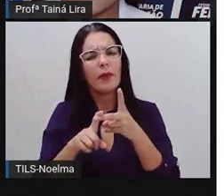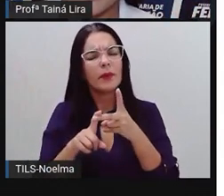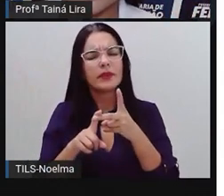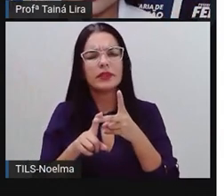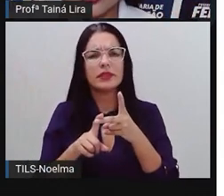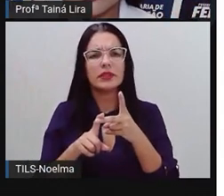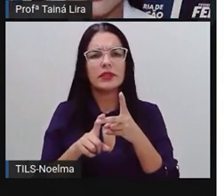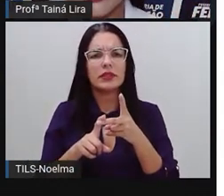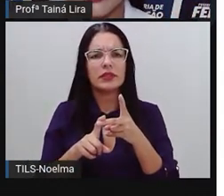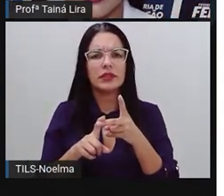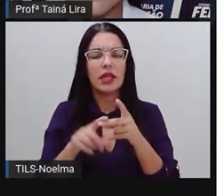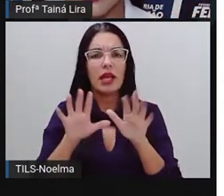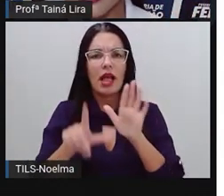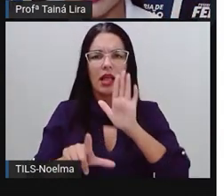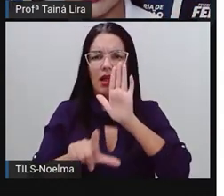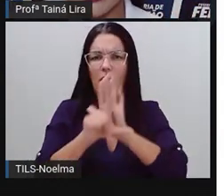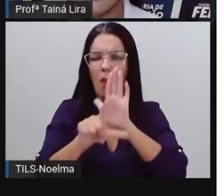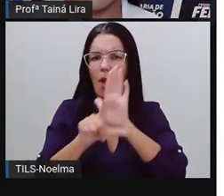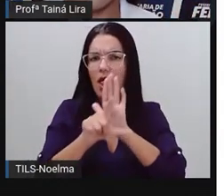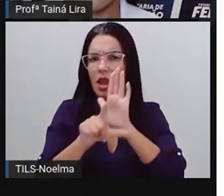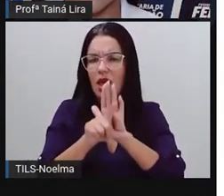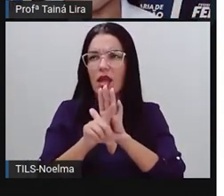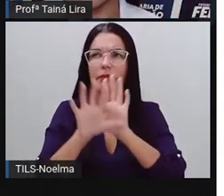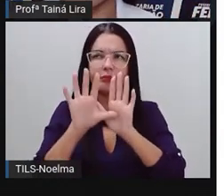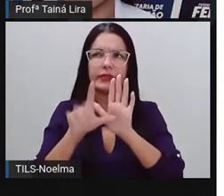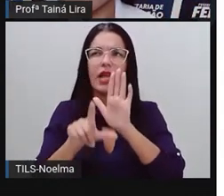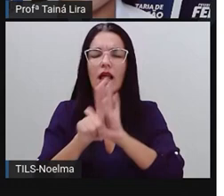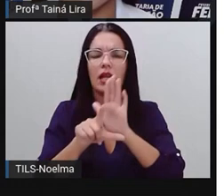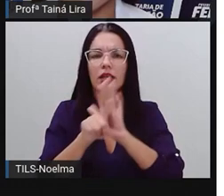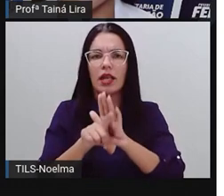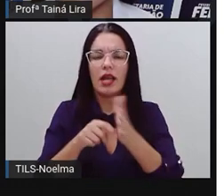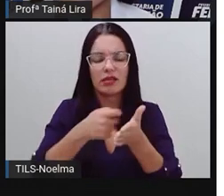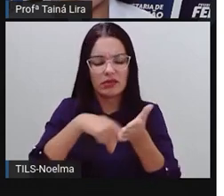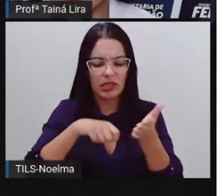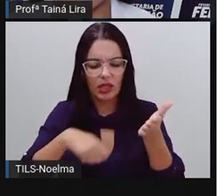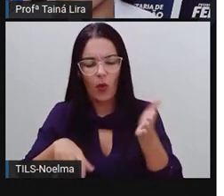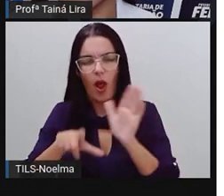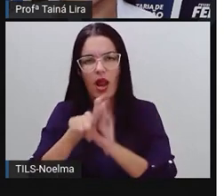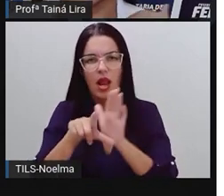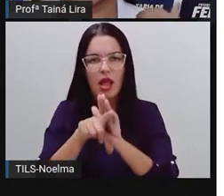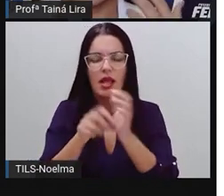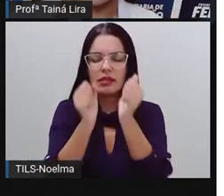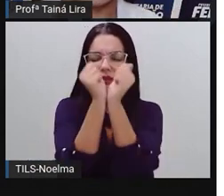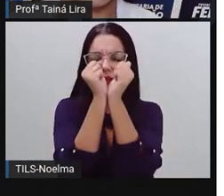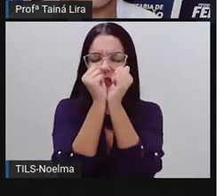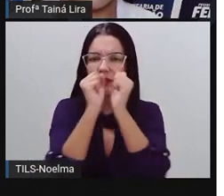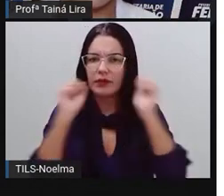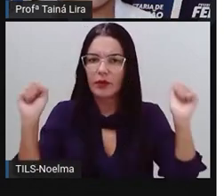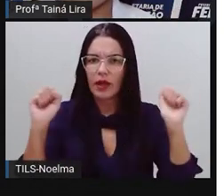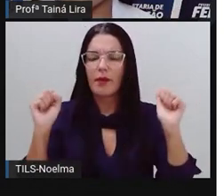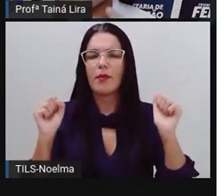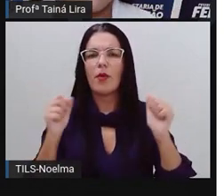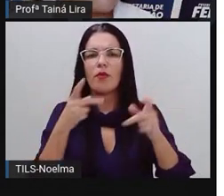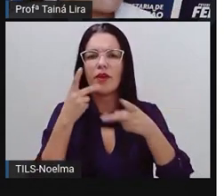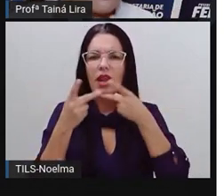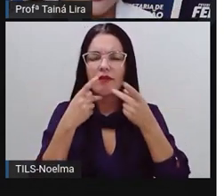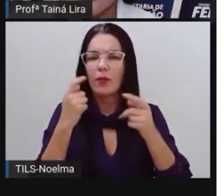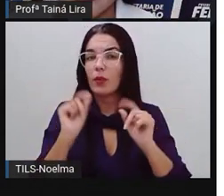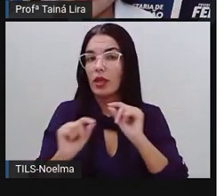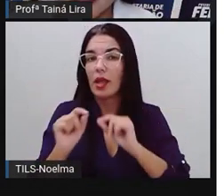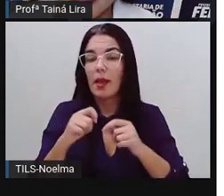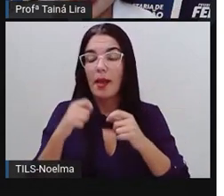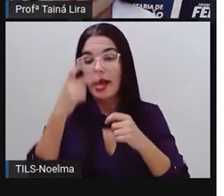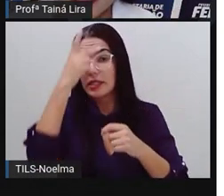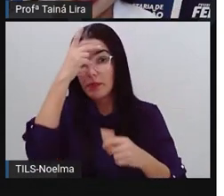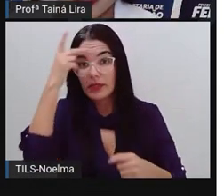que perante a lei a escravidão acabou Depois que foi assinada a O que dizia que essas pessoas não